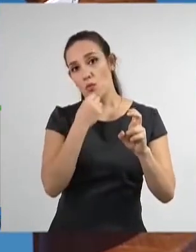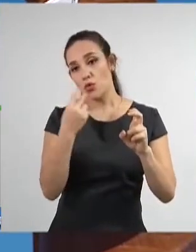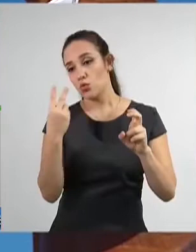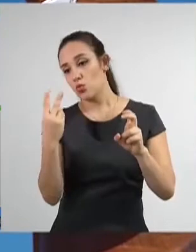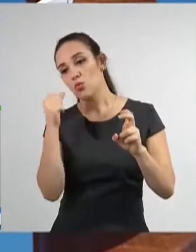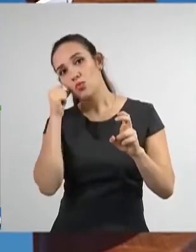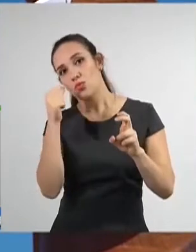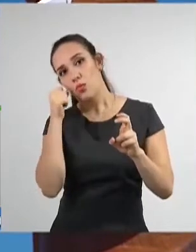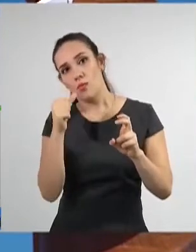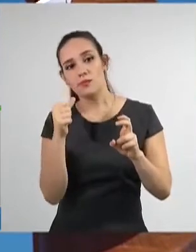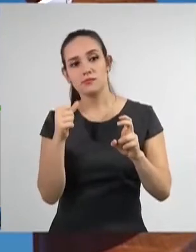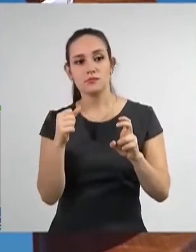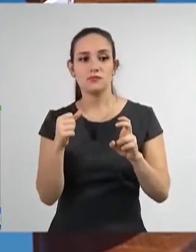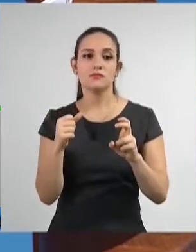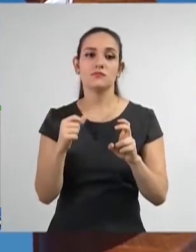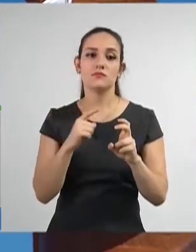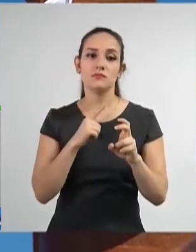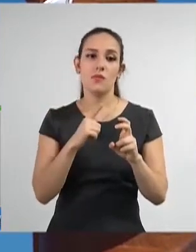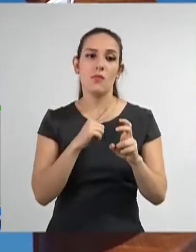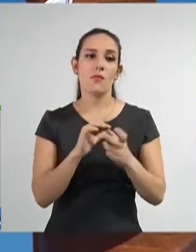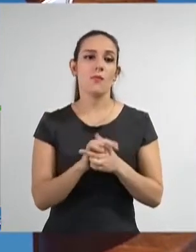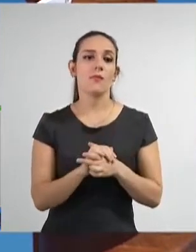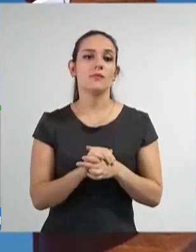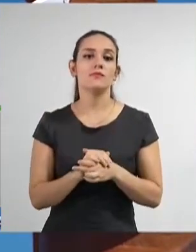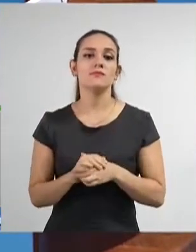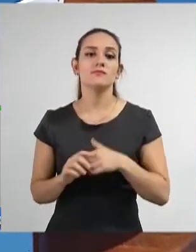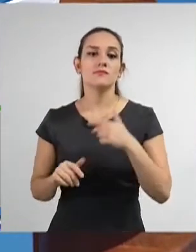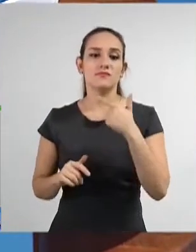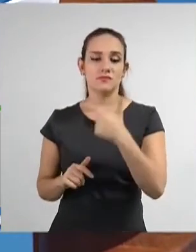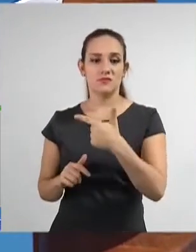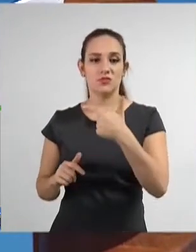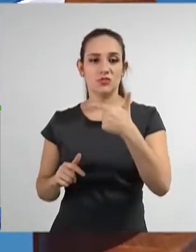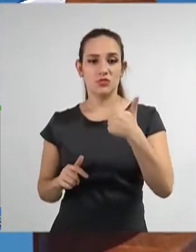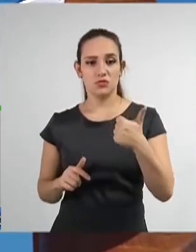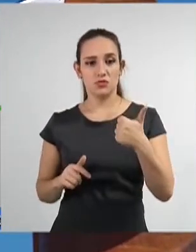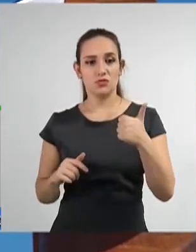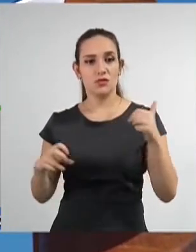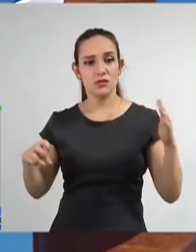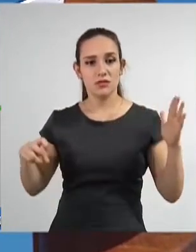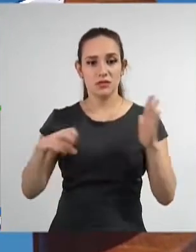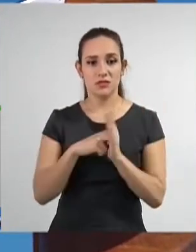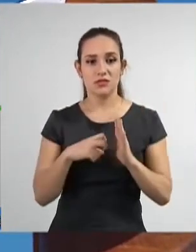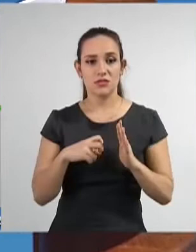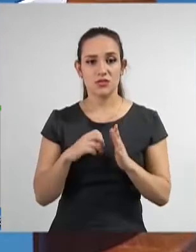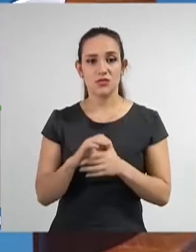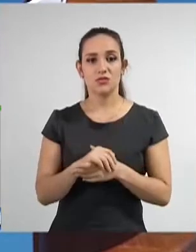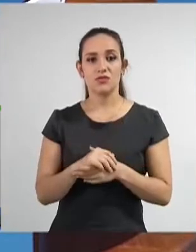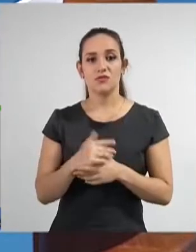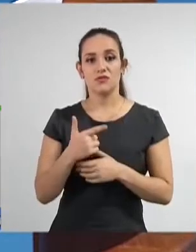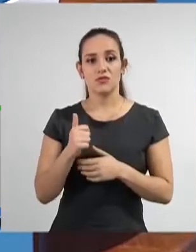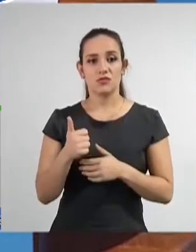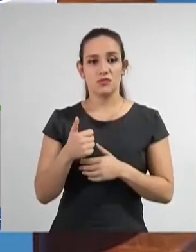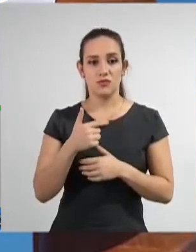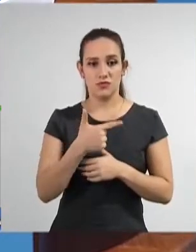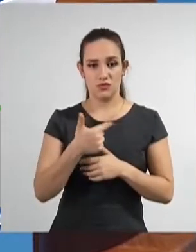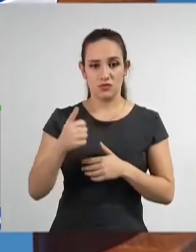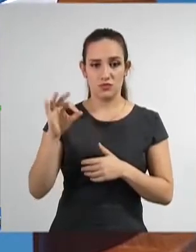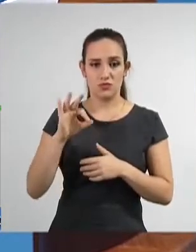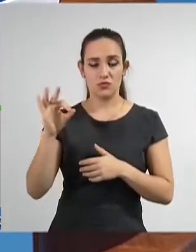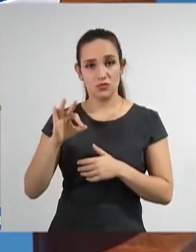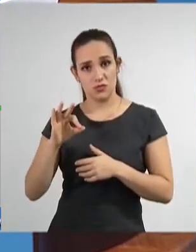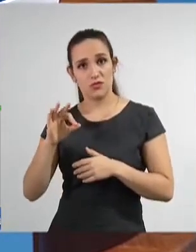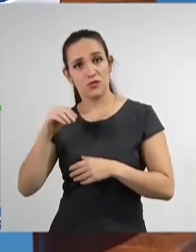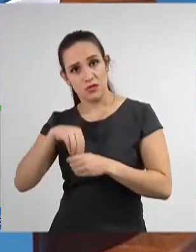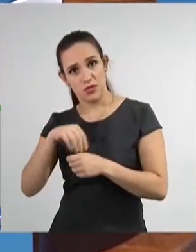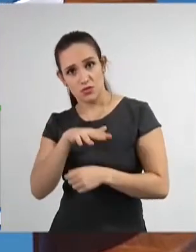Dos acidentes com morte, 21, ou seja, 58%, aconteceram em perímetro urbano e 15 em